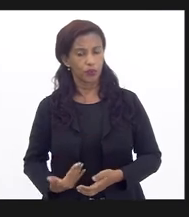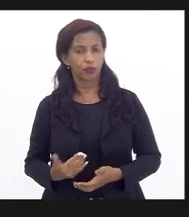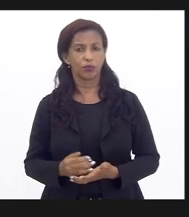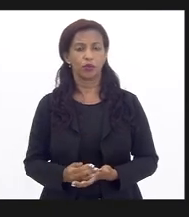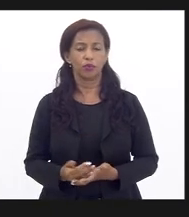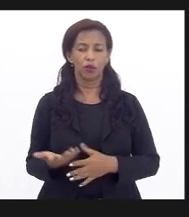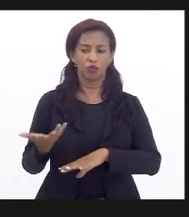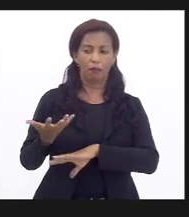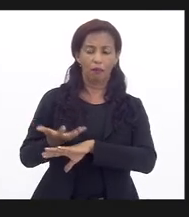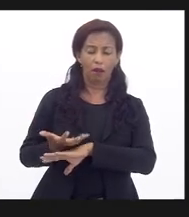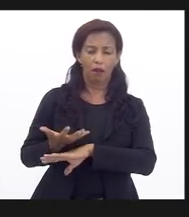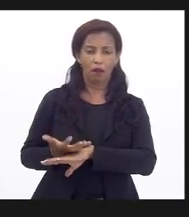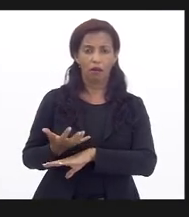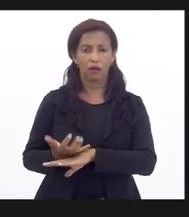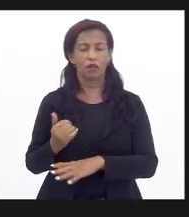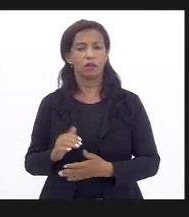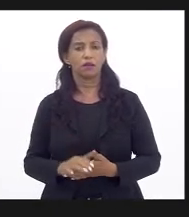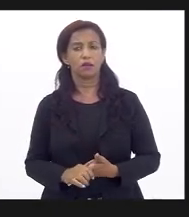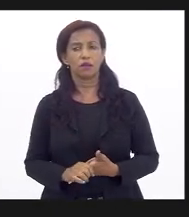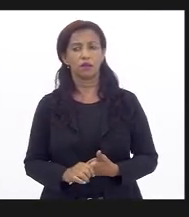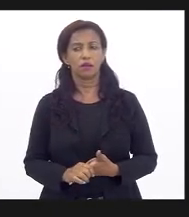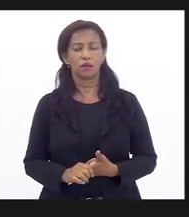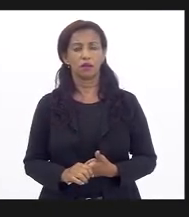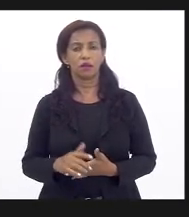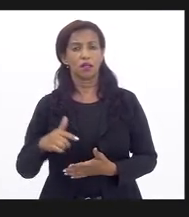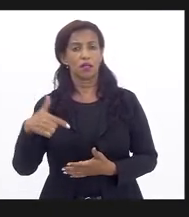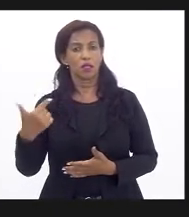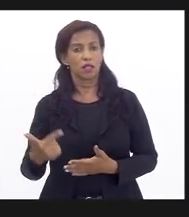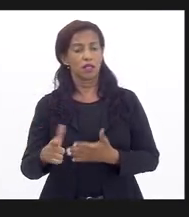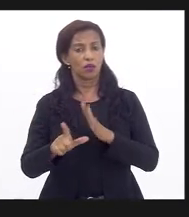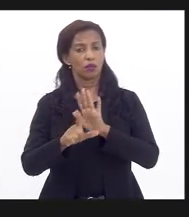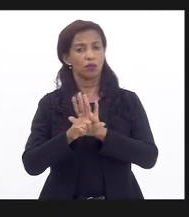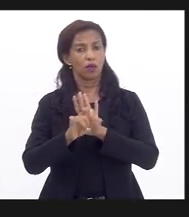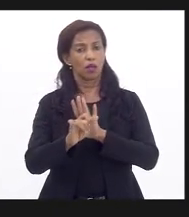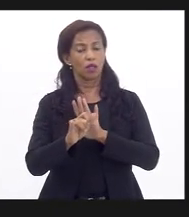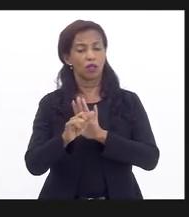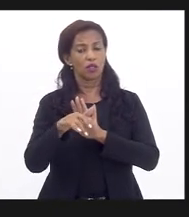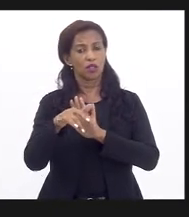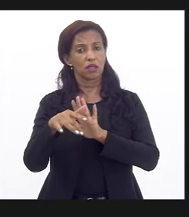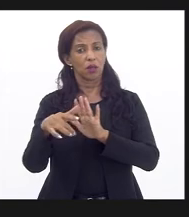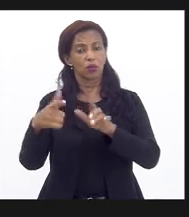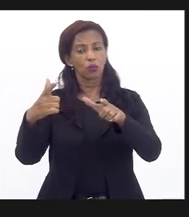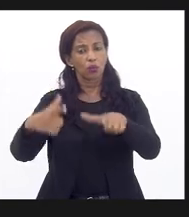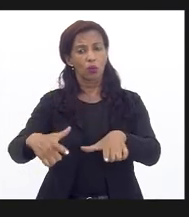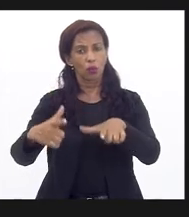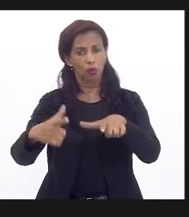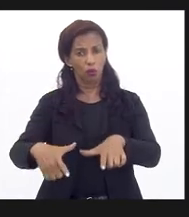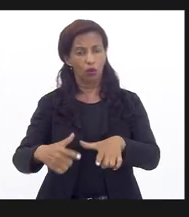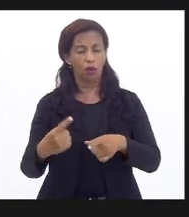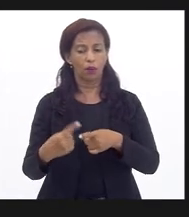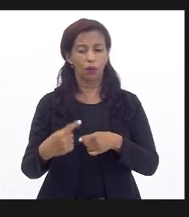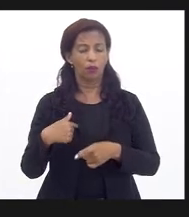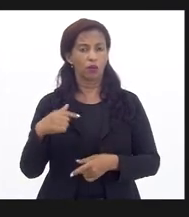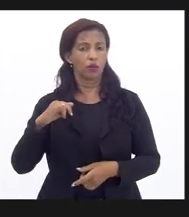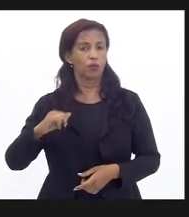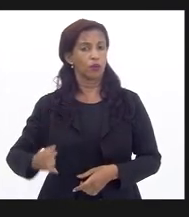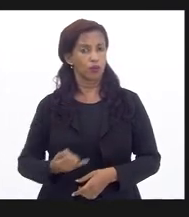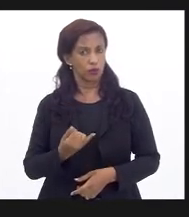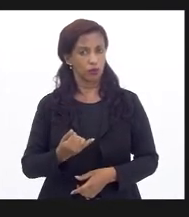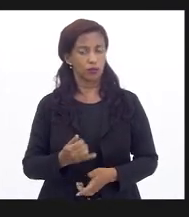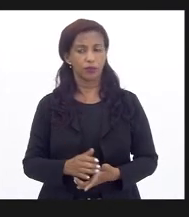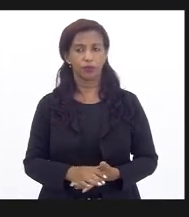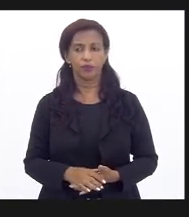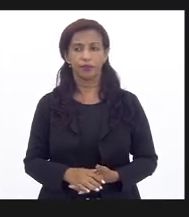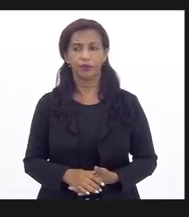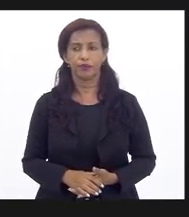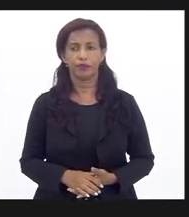de praças, segundo a legislação local. Porque eu tive a oportunidade,